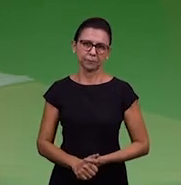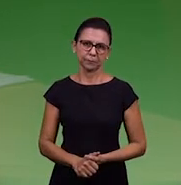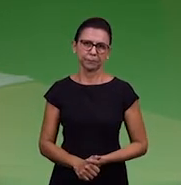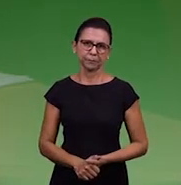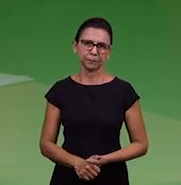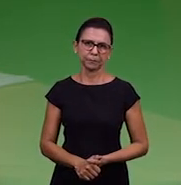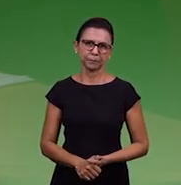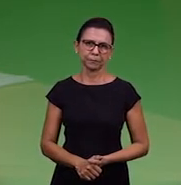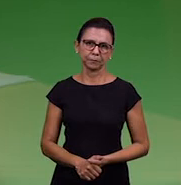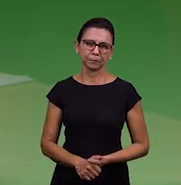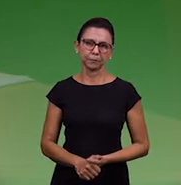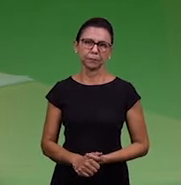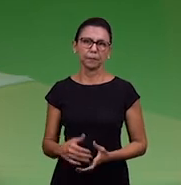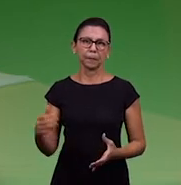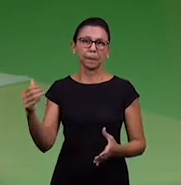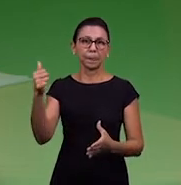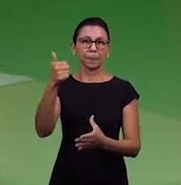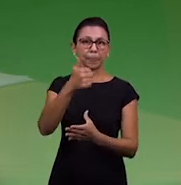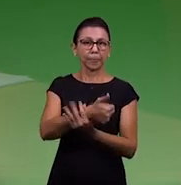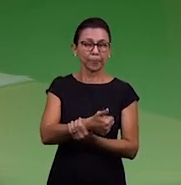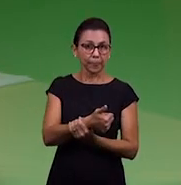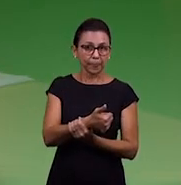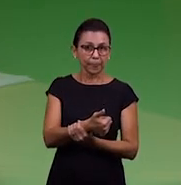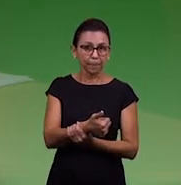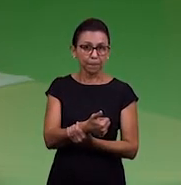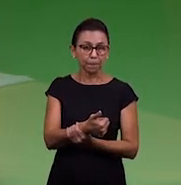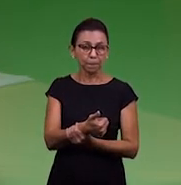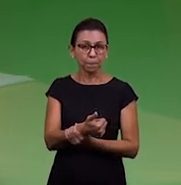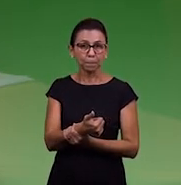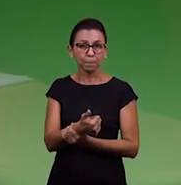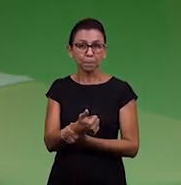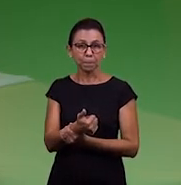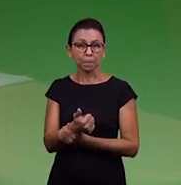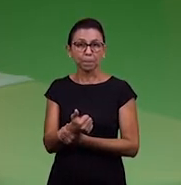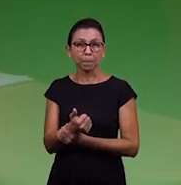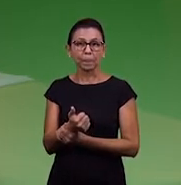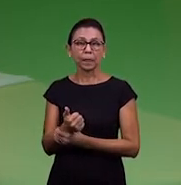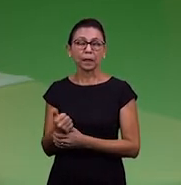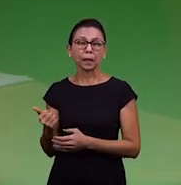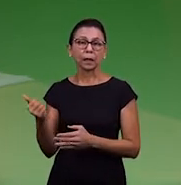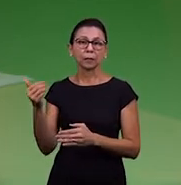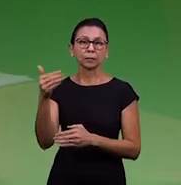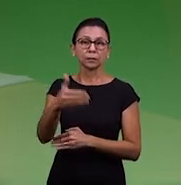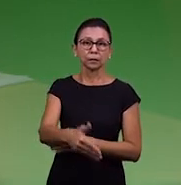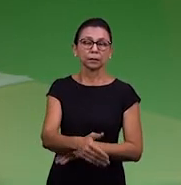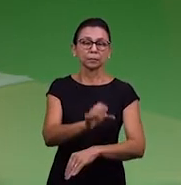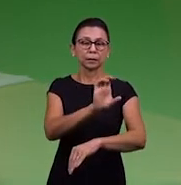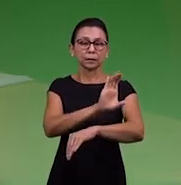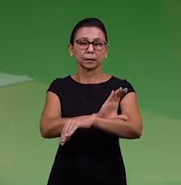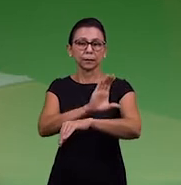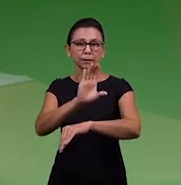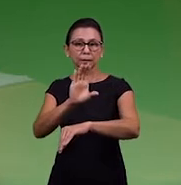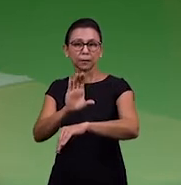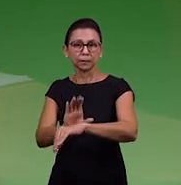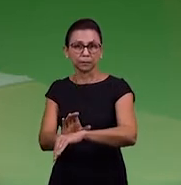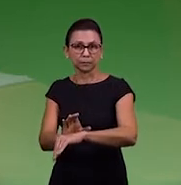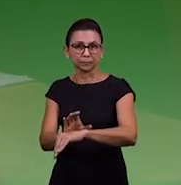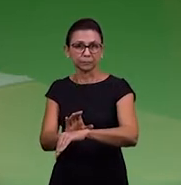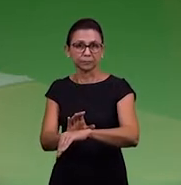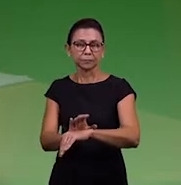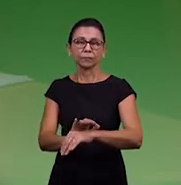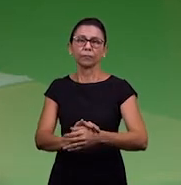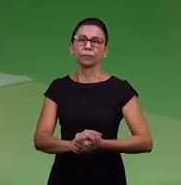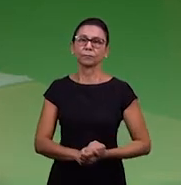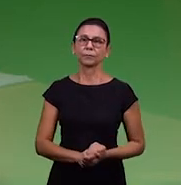ali como habitação dele e da sua descendência, para que um descendente dele pudesse ir à cruz do Calvário e ali oferecer o